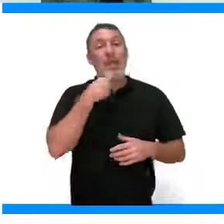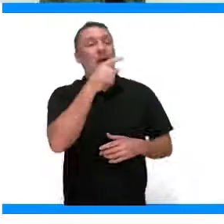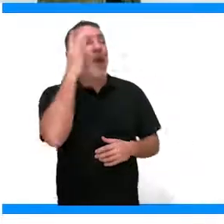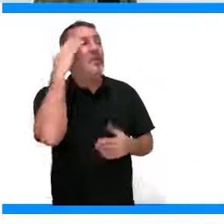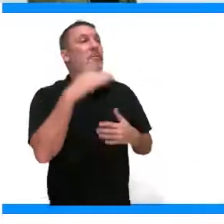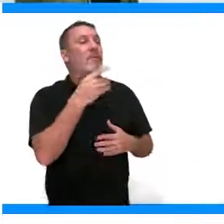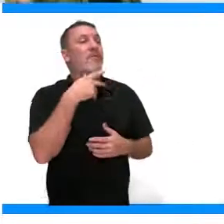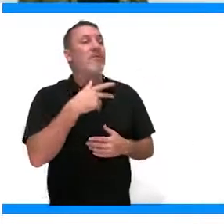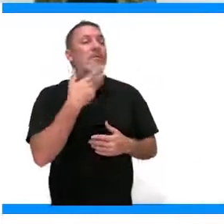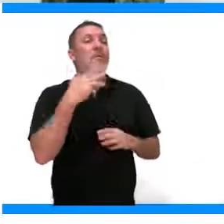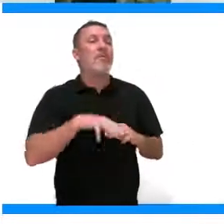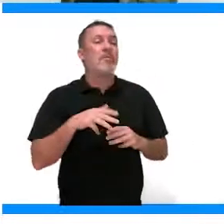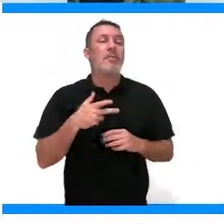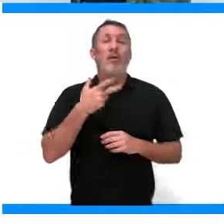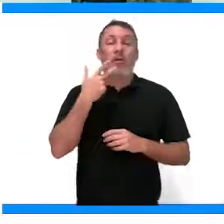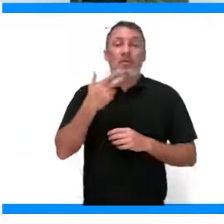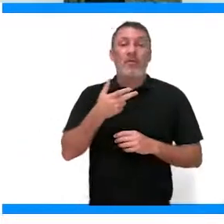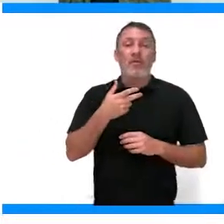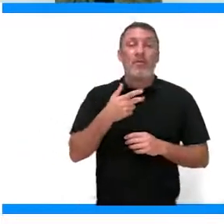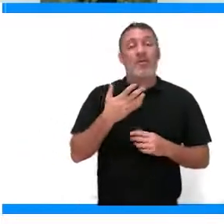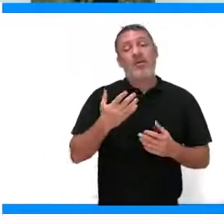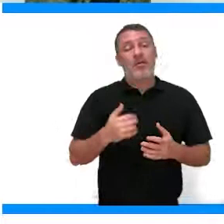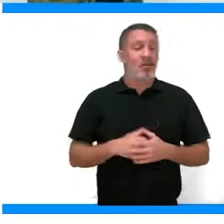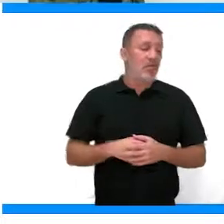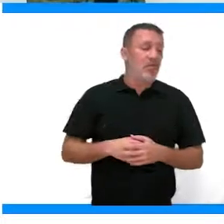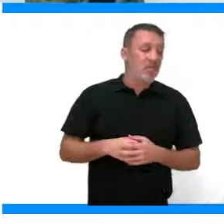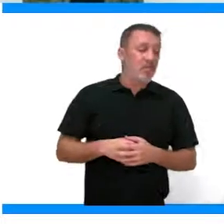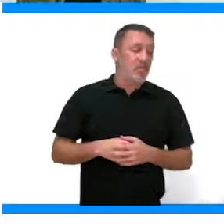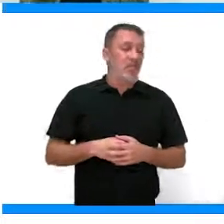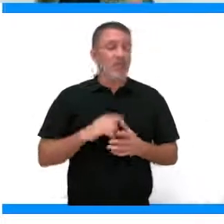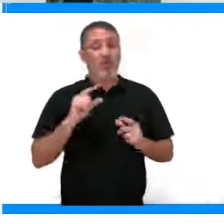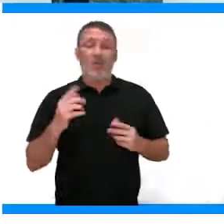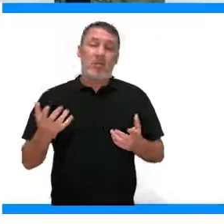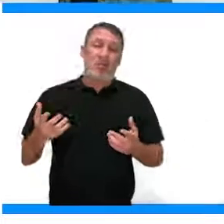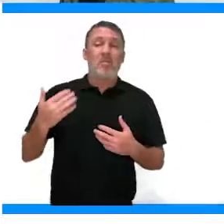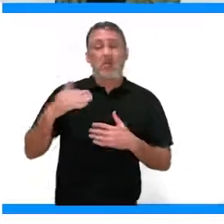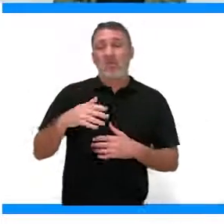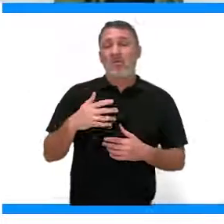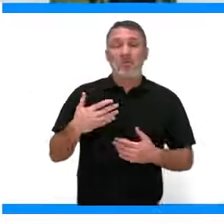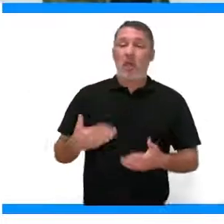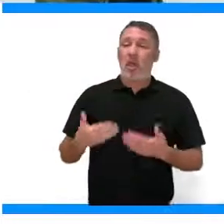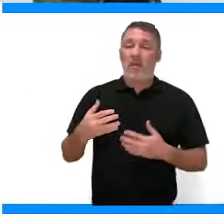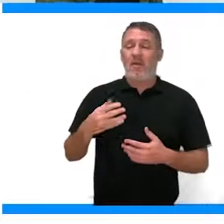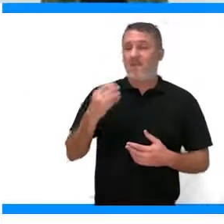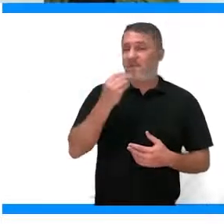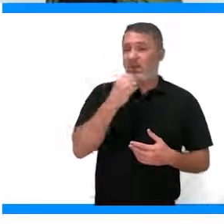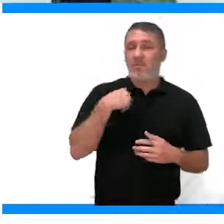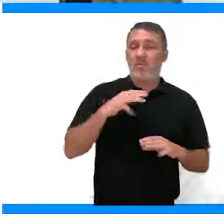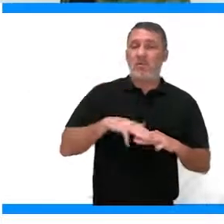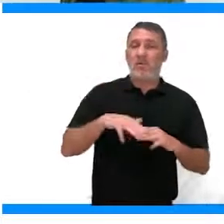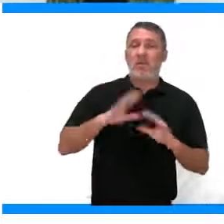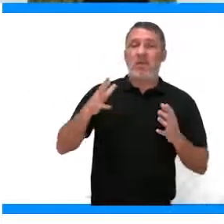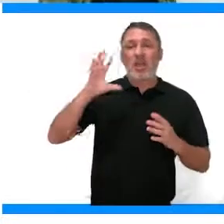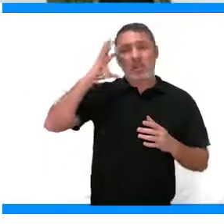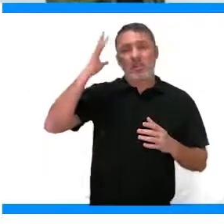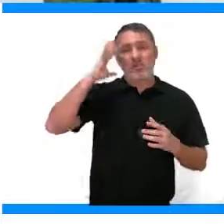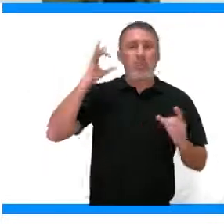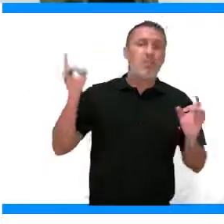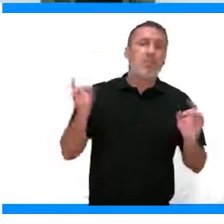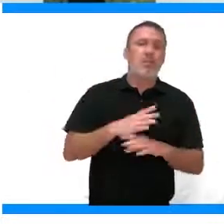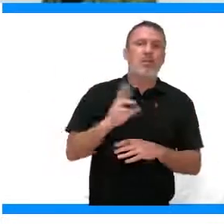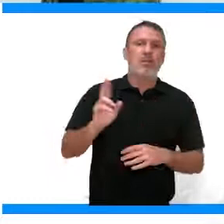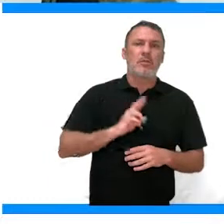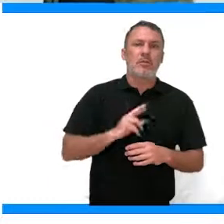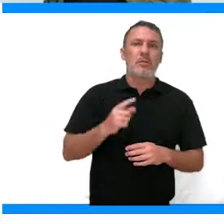E aí, o que você achou da prova de matemática? Aí o cara desavisado, o noobzinho saiu lá da prova, achei moleza, meu professor de matemática resolveu as